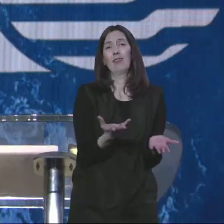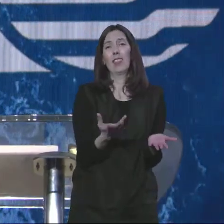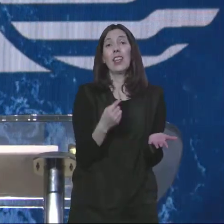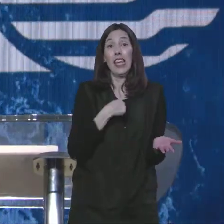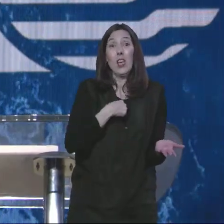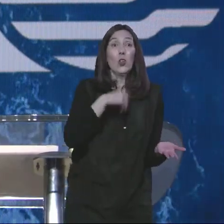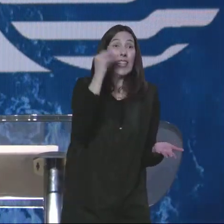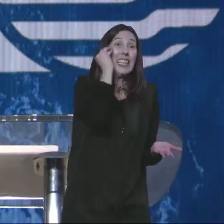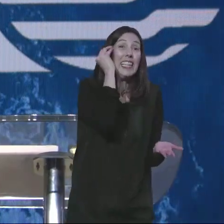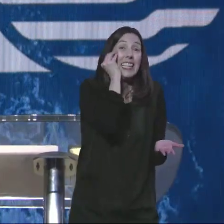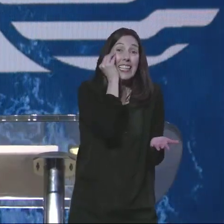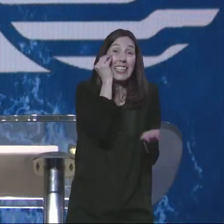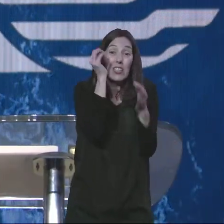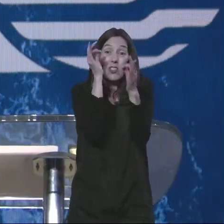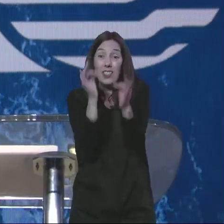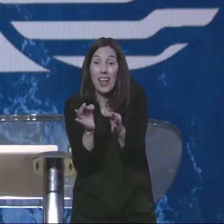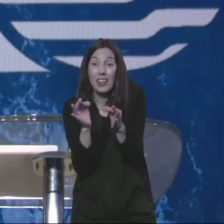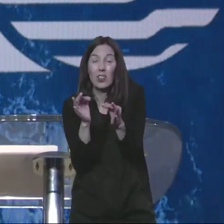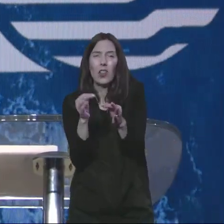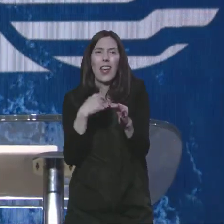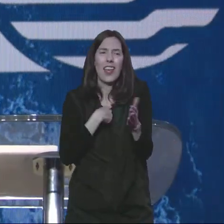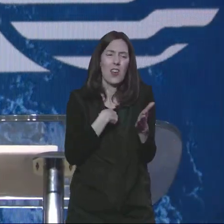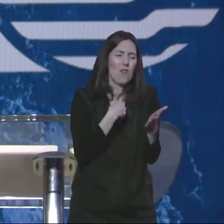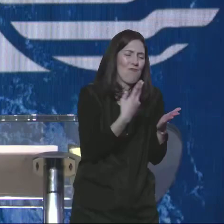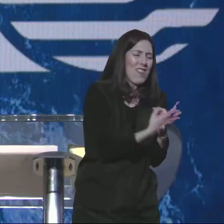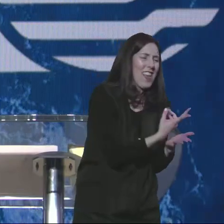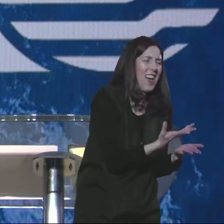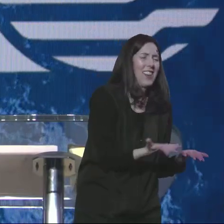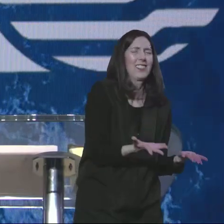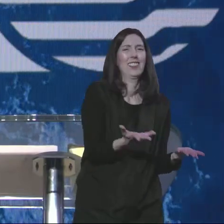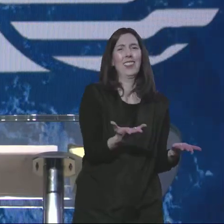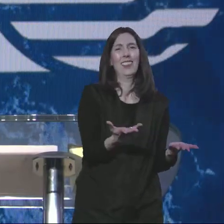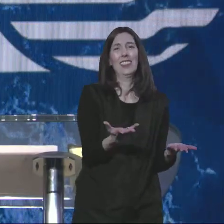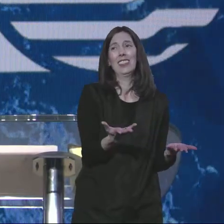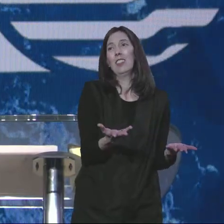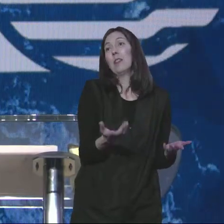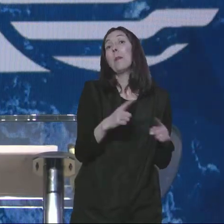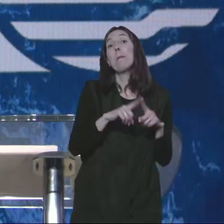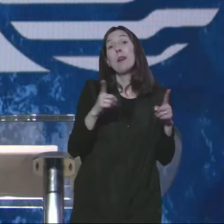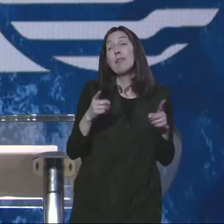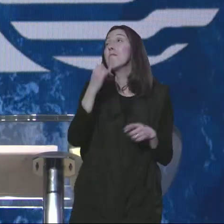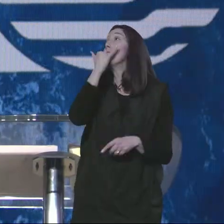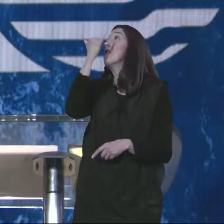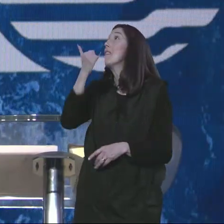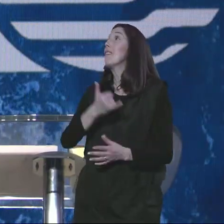Até quando a gente peca de propósito, a gente pode contar com a graça.